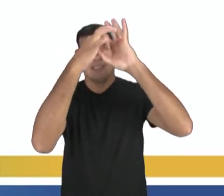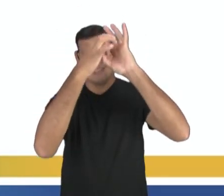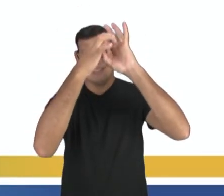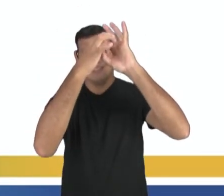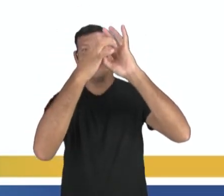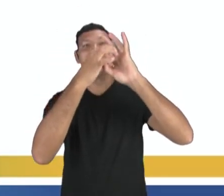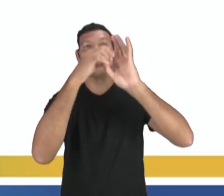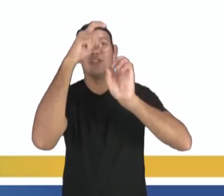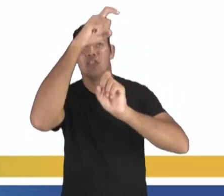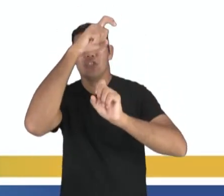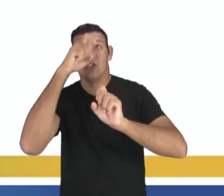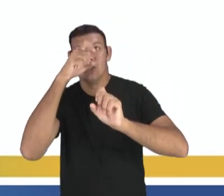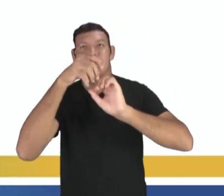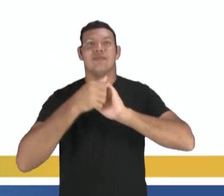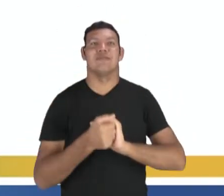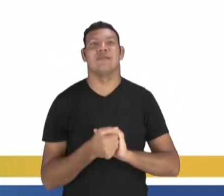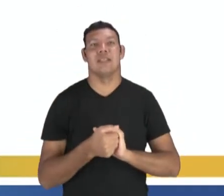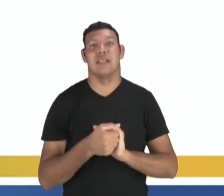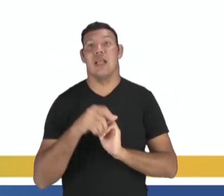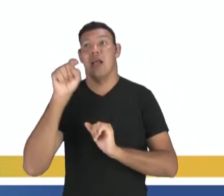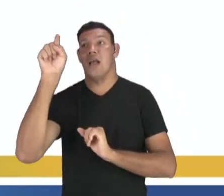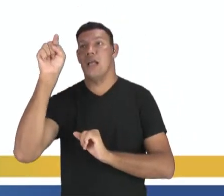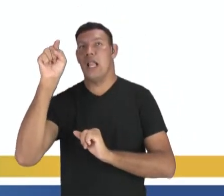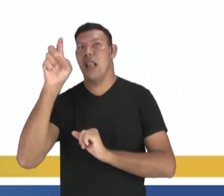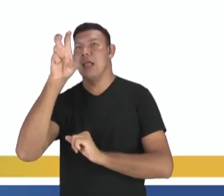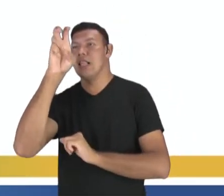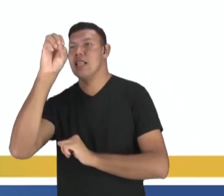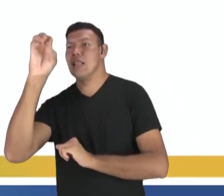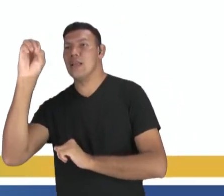e ainda tem uns 500 - x